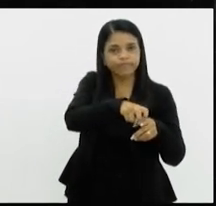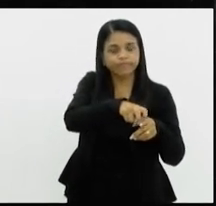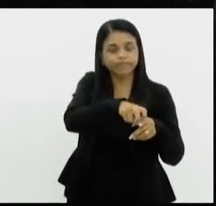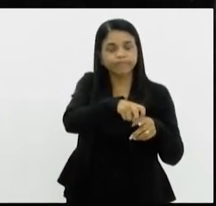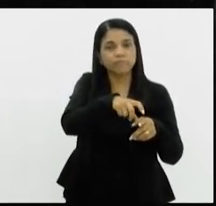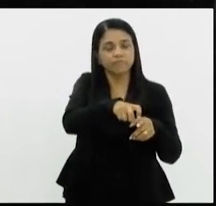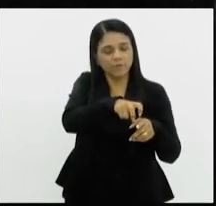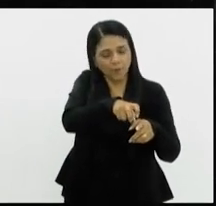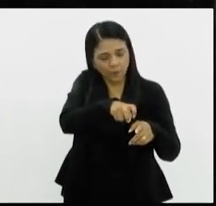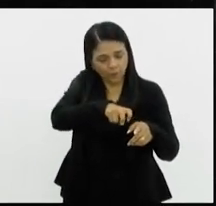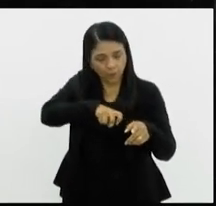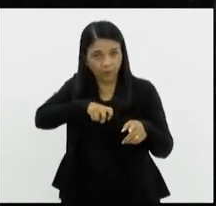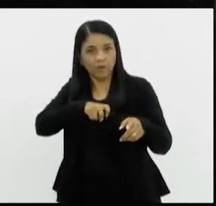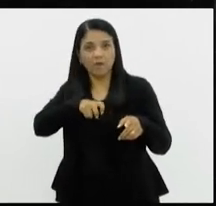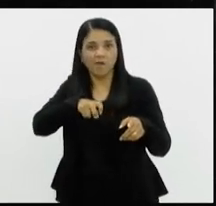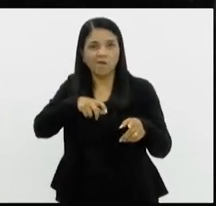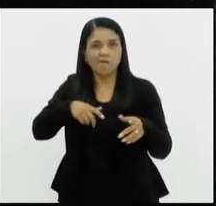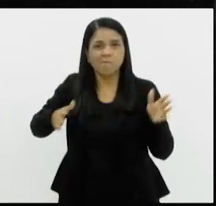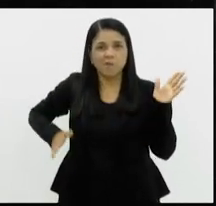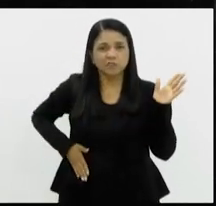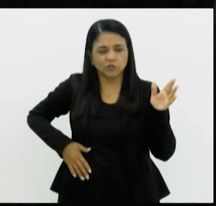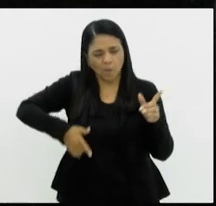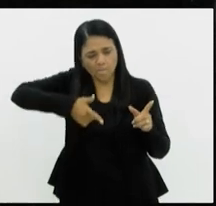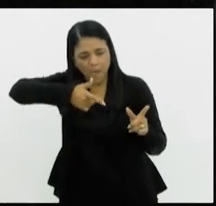bandidos começaram a